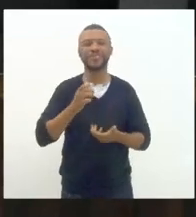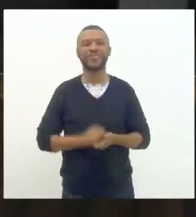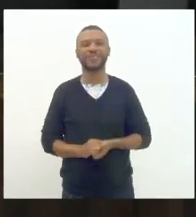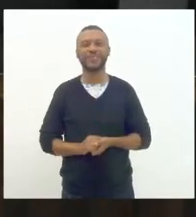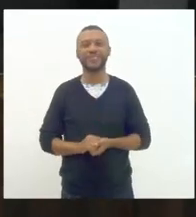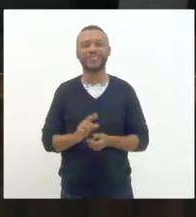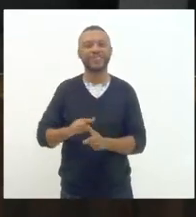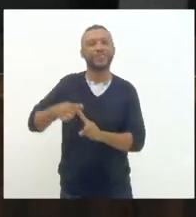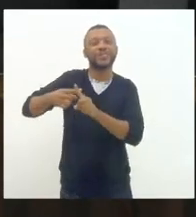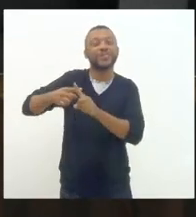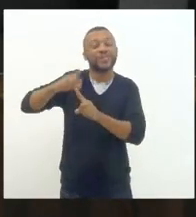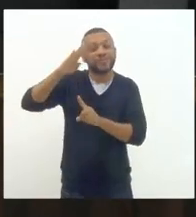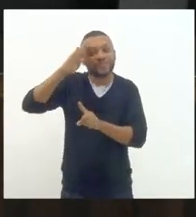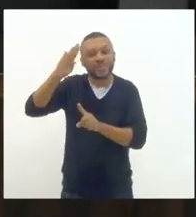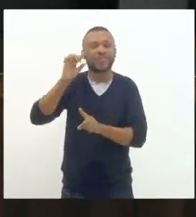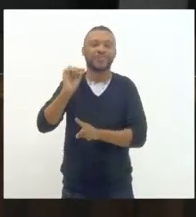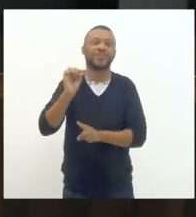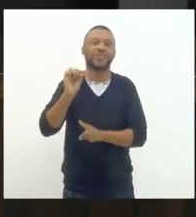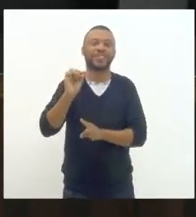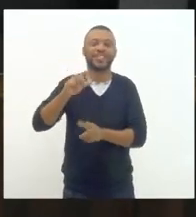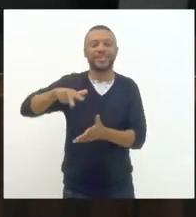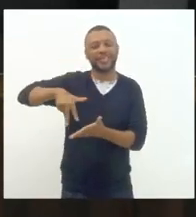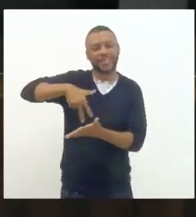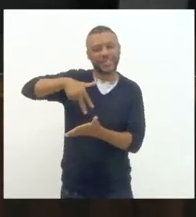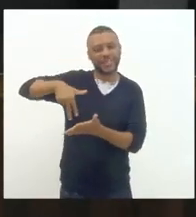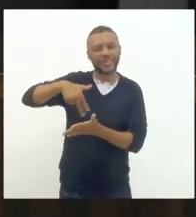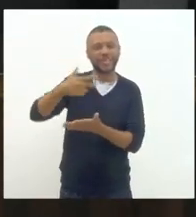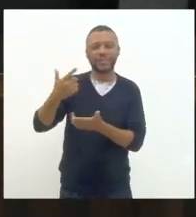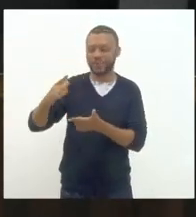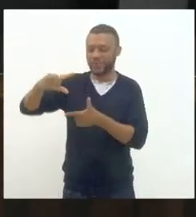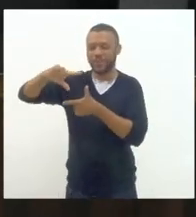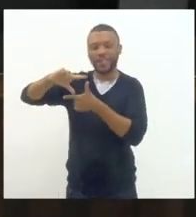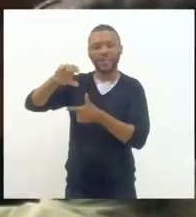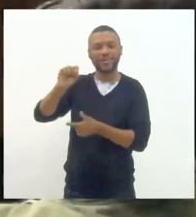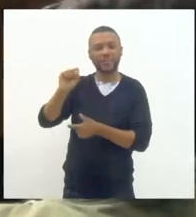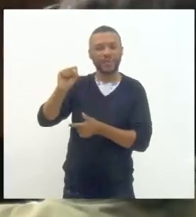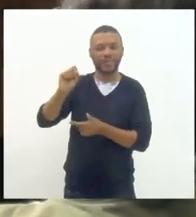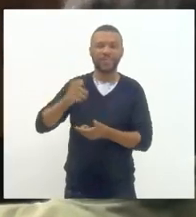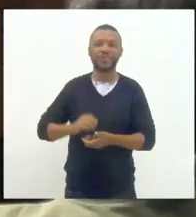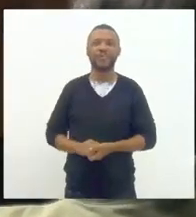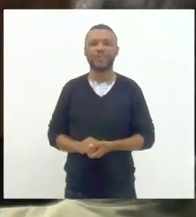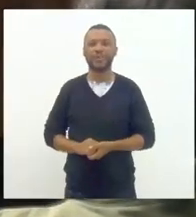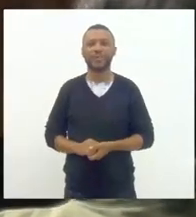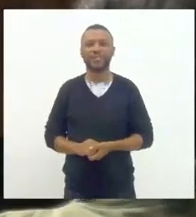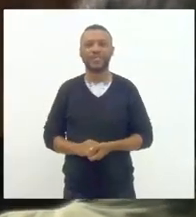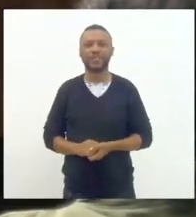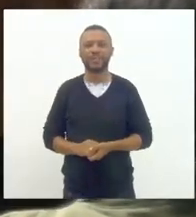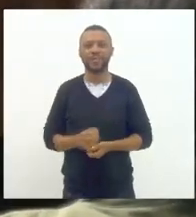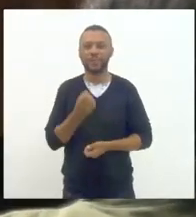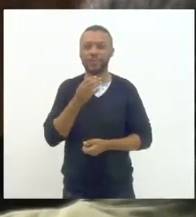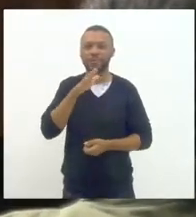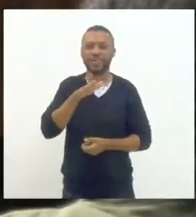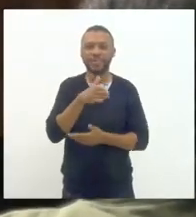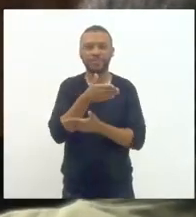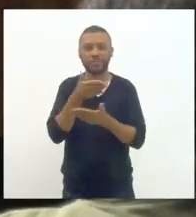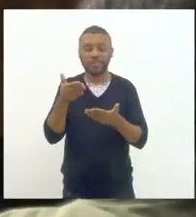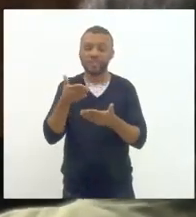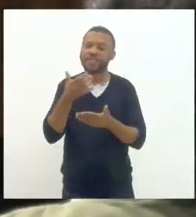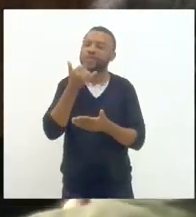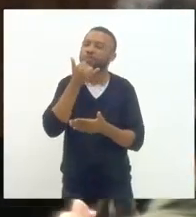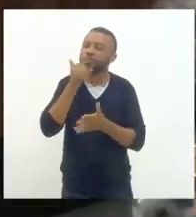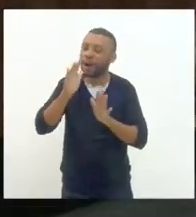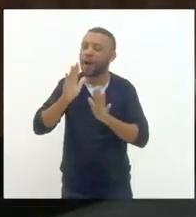e ainda, por cima, dançarino do quadradinho de 8. Boa tarde a todos e a todas. Todas as vezes